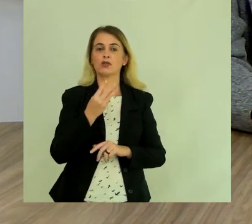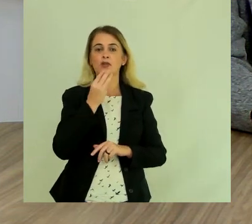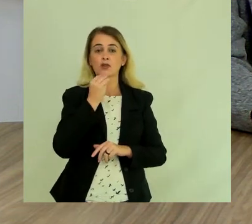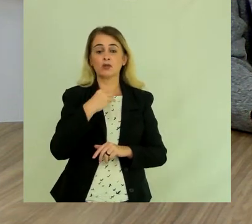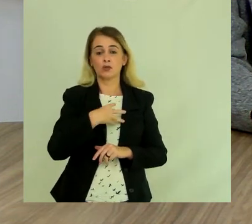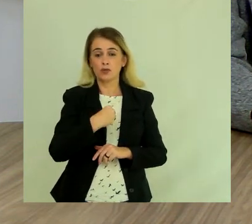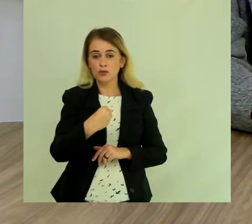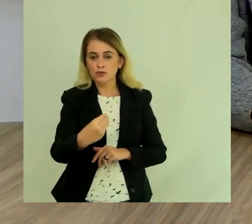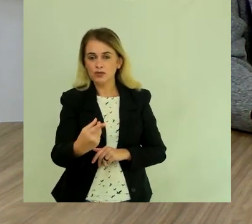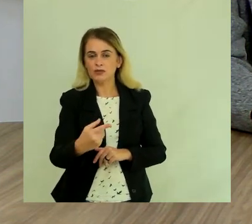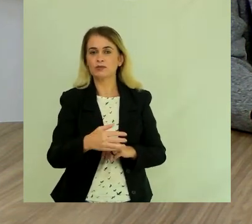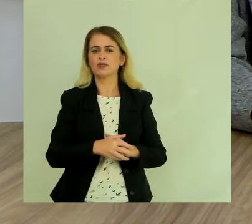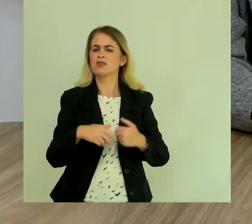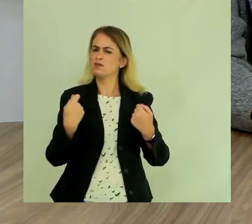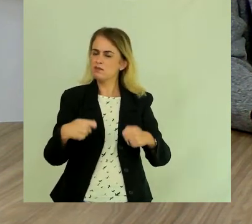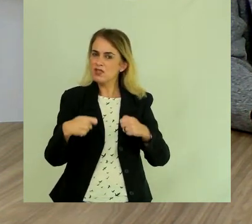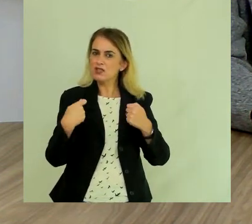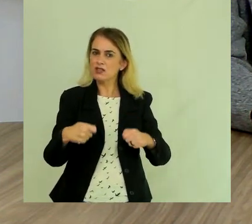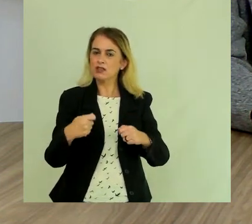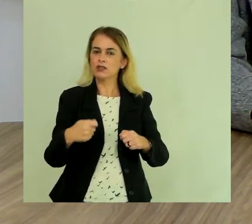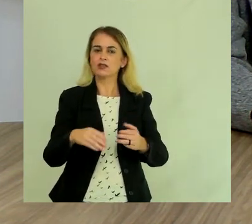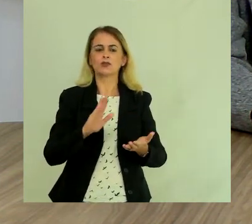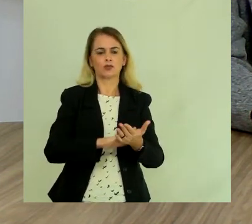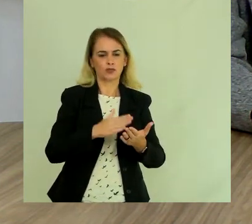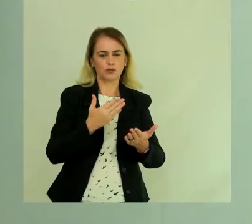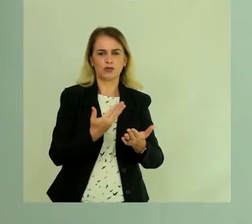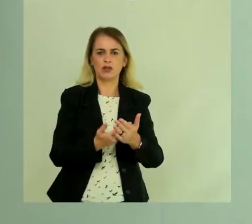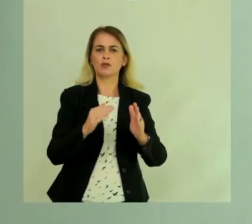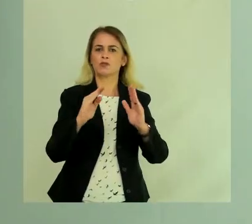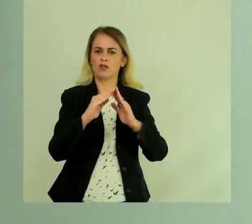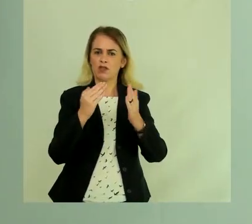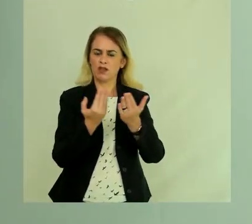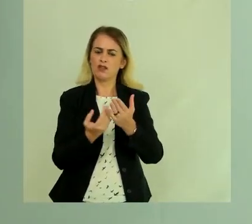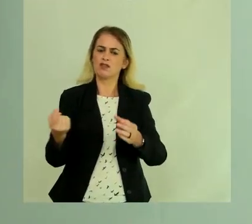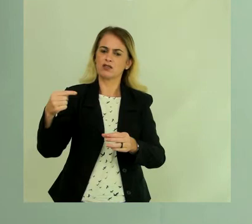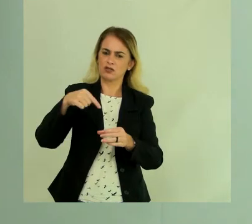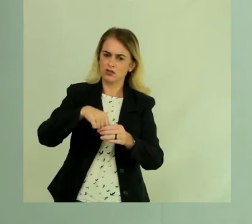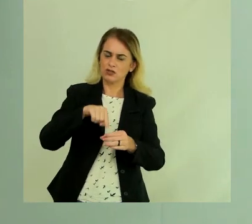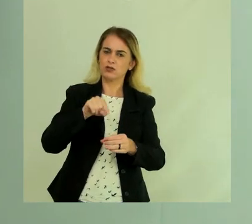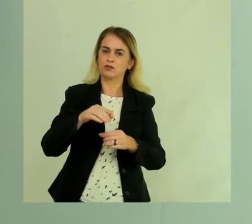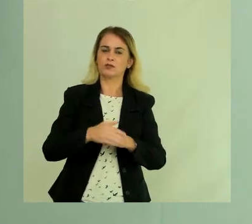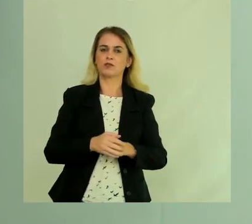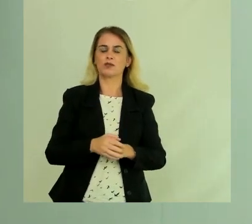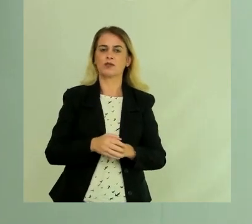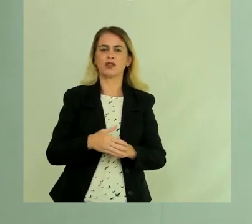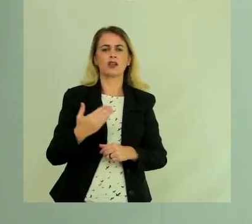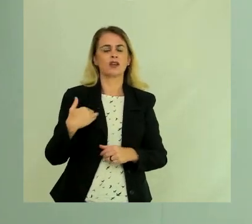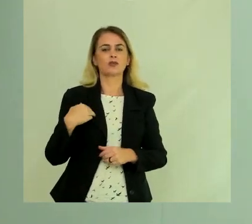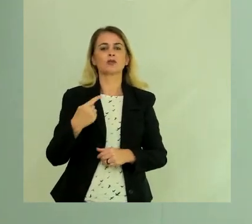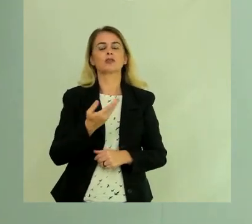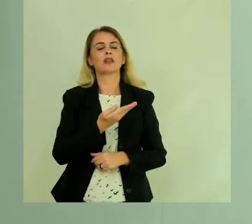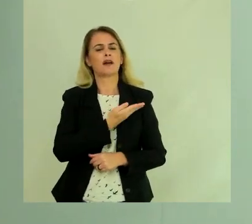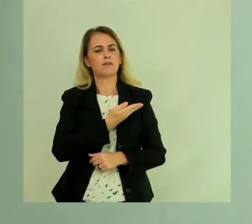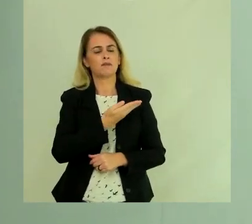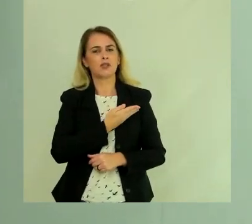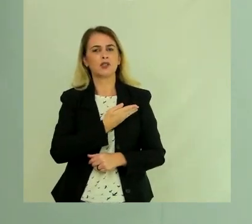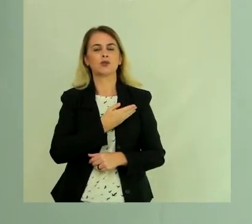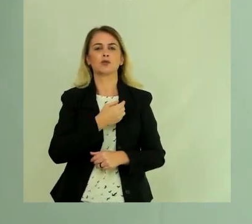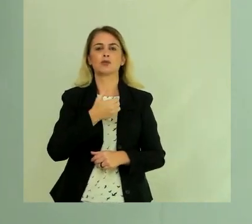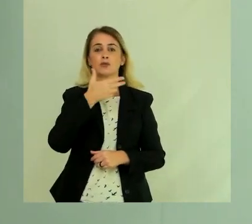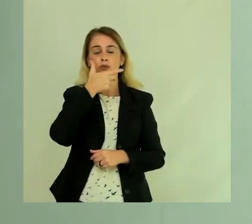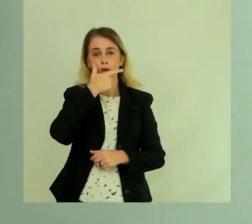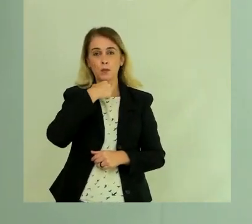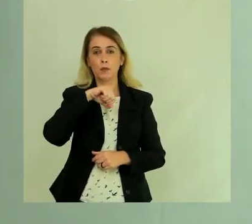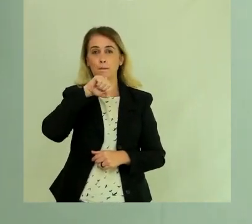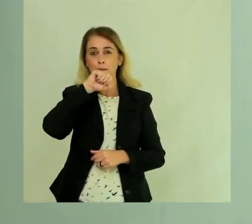E eles precisam mesmo do intérprete em sala de aula. Eu tenho vários amigos pais que lutam na